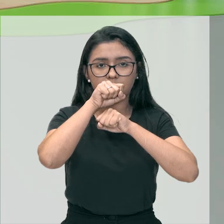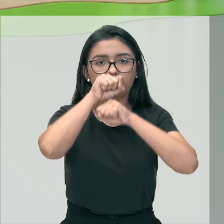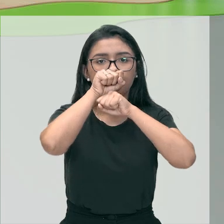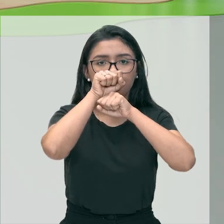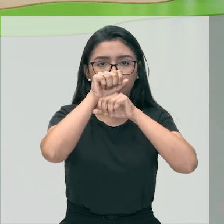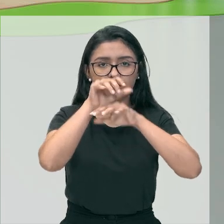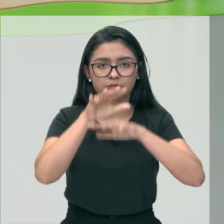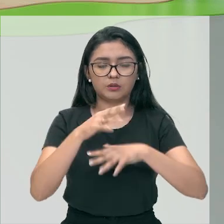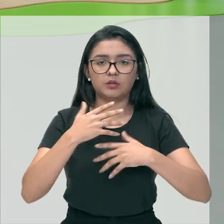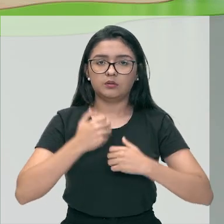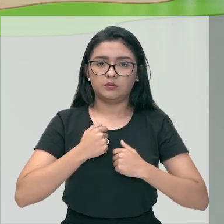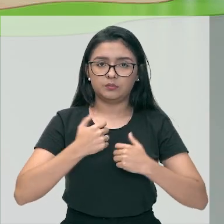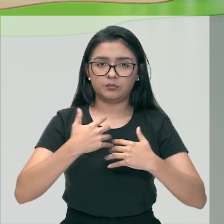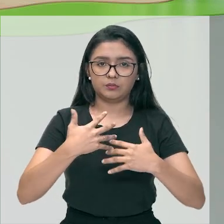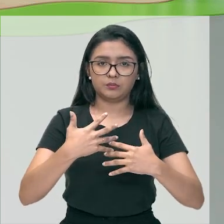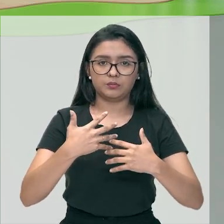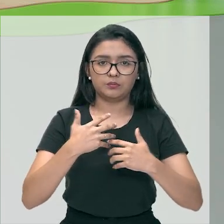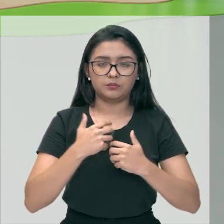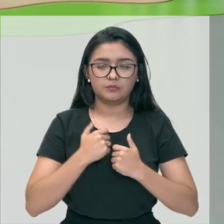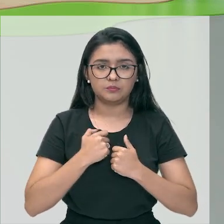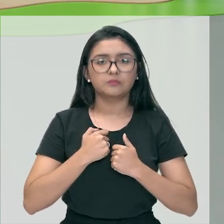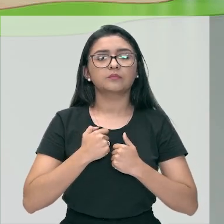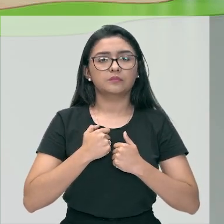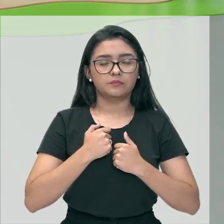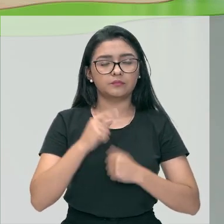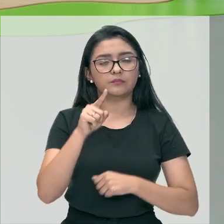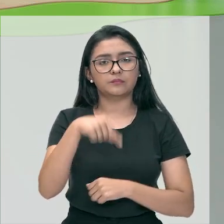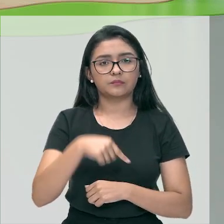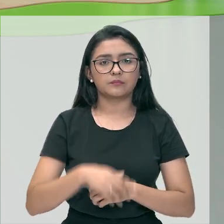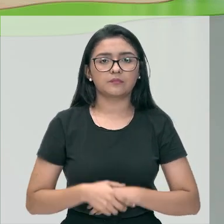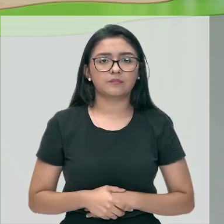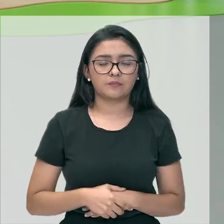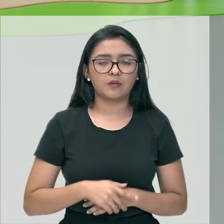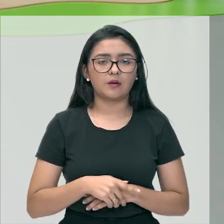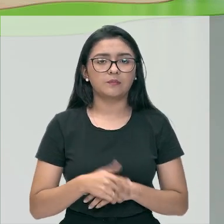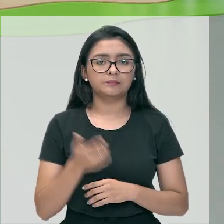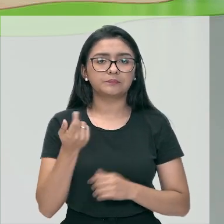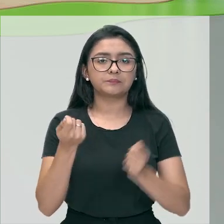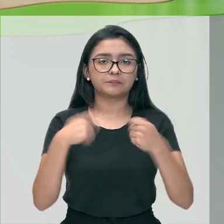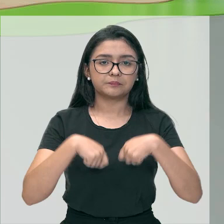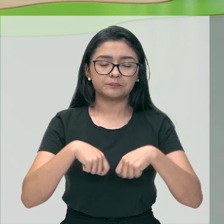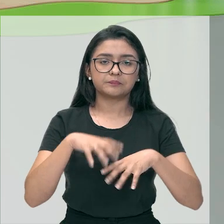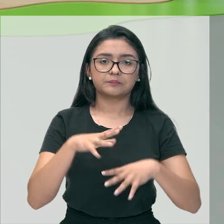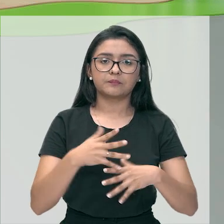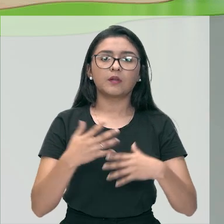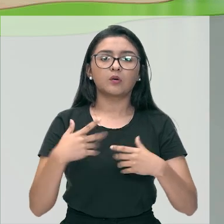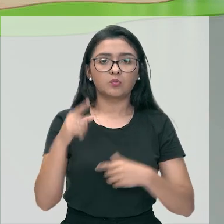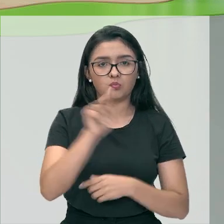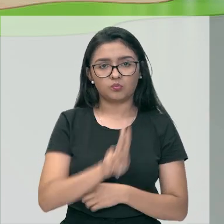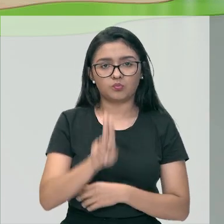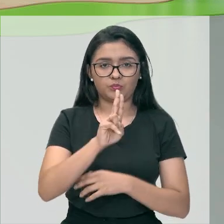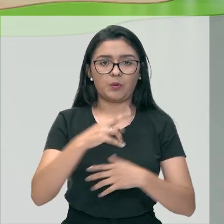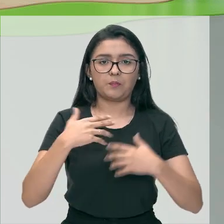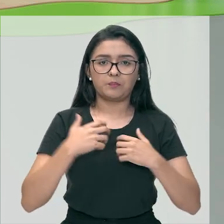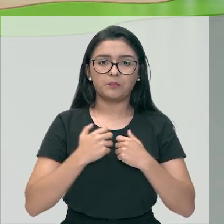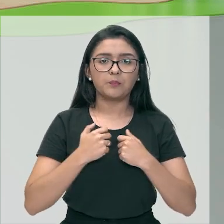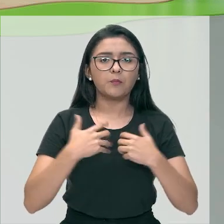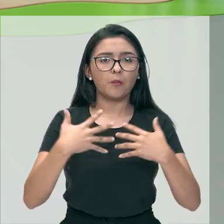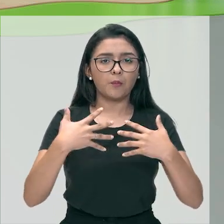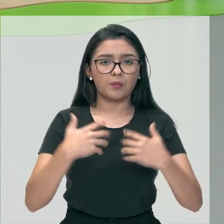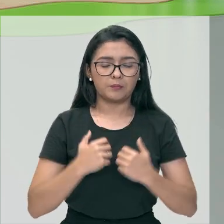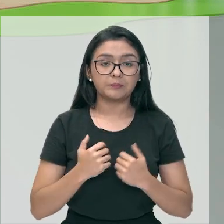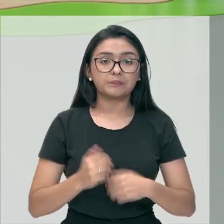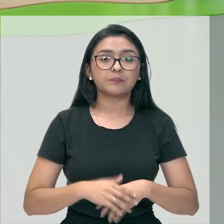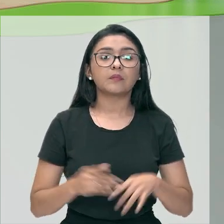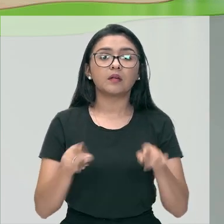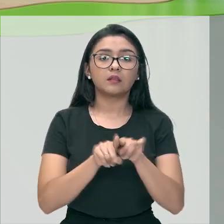e devolve ali o gás carbônico, por exemplo. Então, eles vão fazer essa respiração, essa ventilação através de pulmões. Além